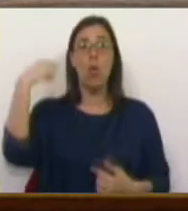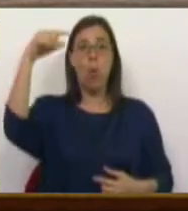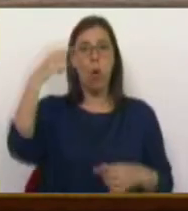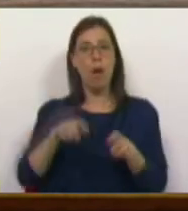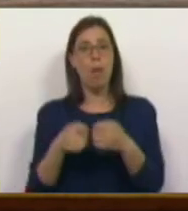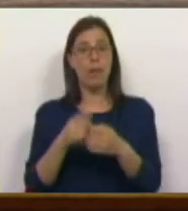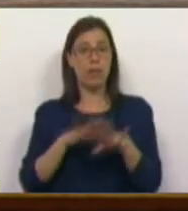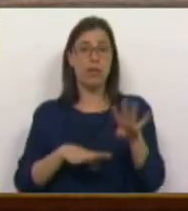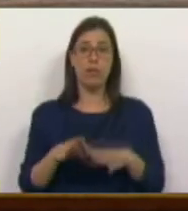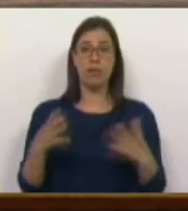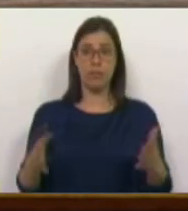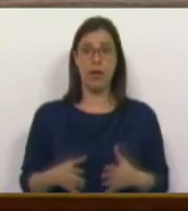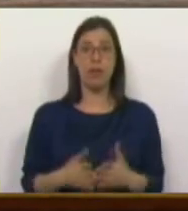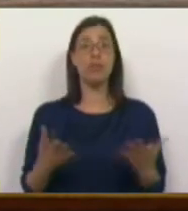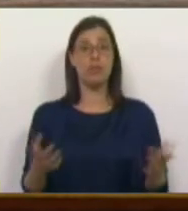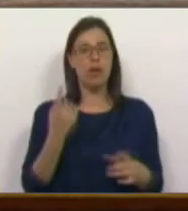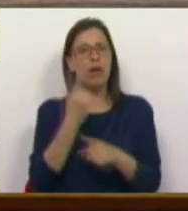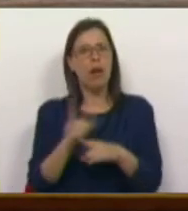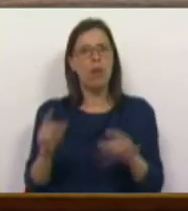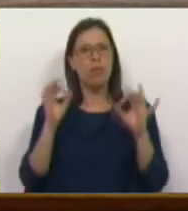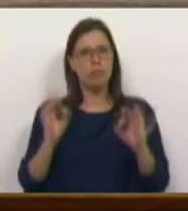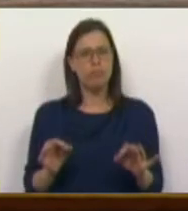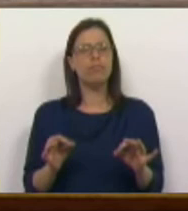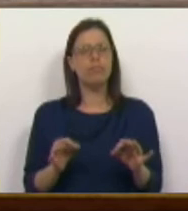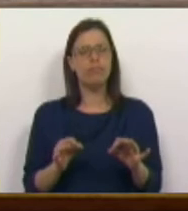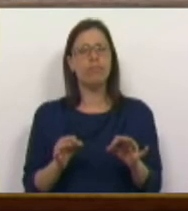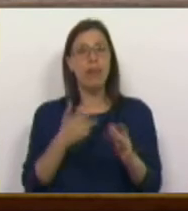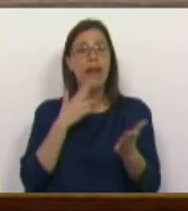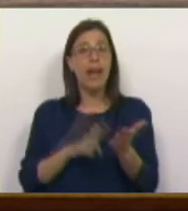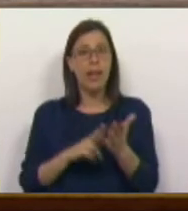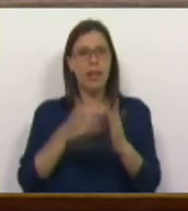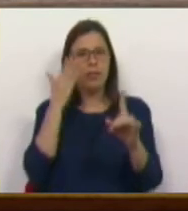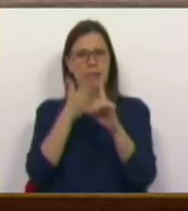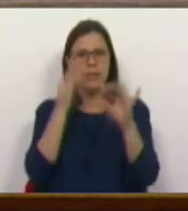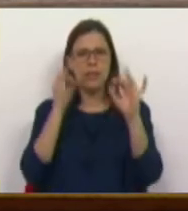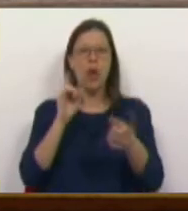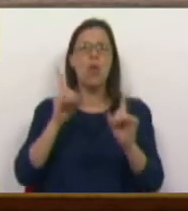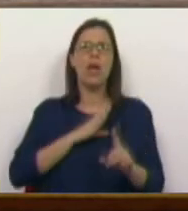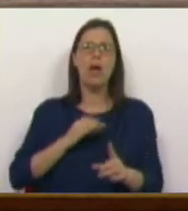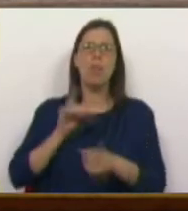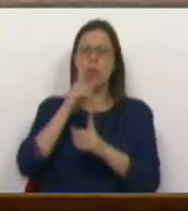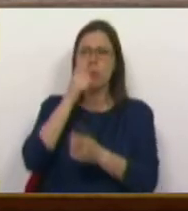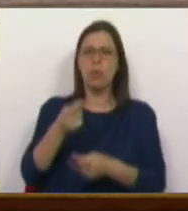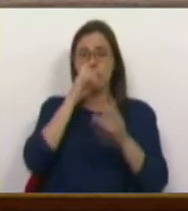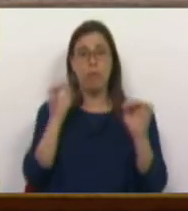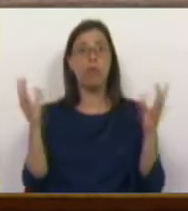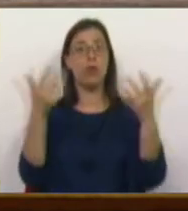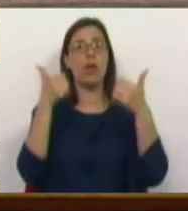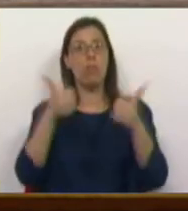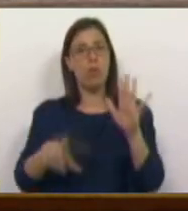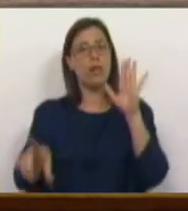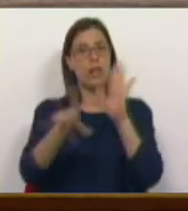único partido que o faz, para que, de uma vez por todas, se atente à realidade concreta do mundo rural e da floresta e